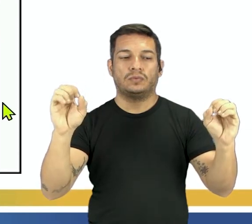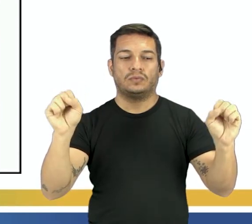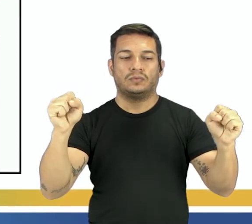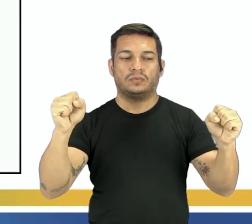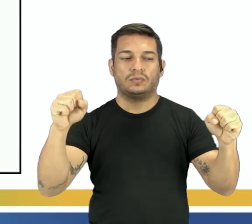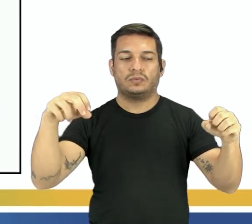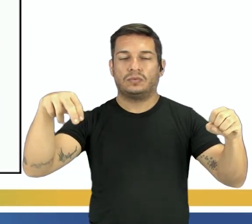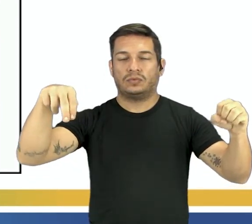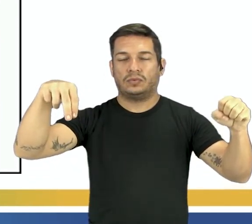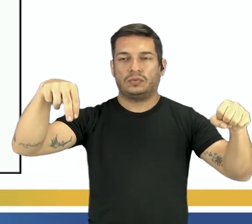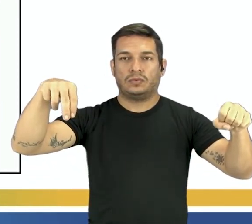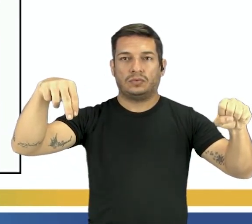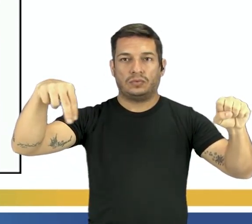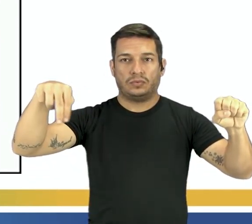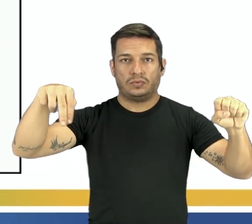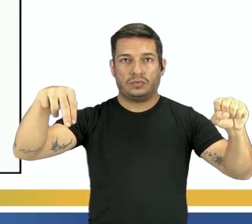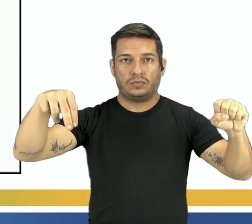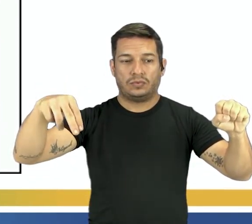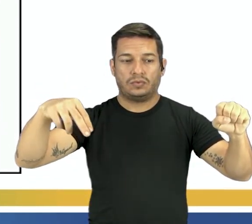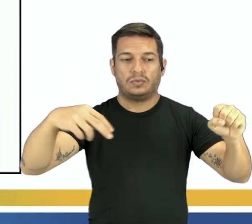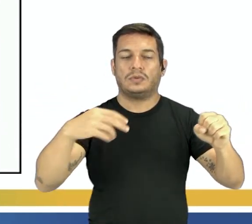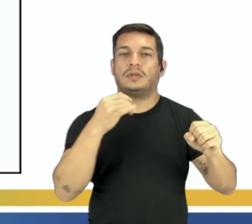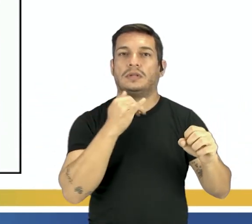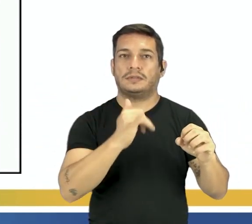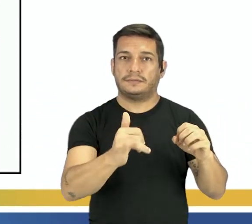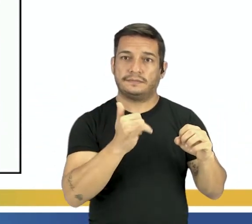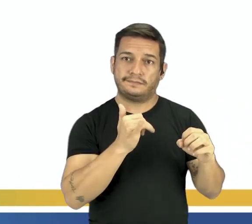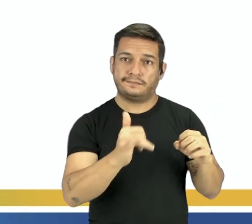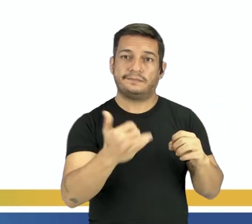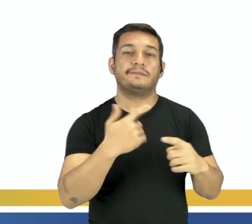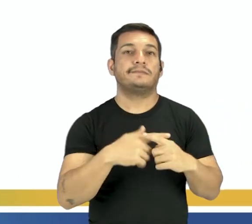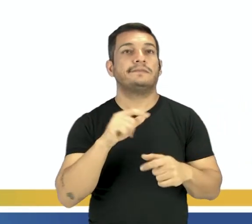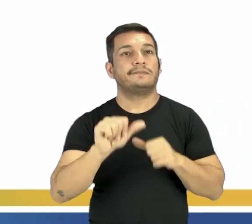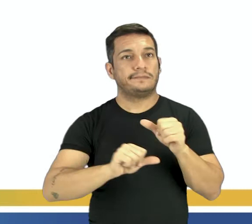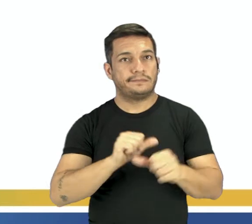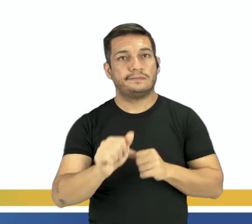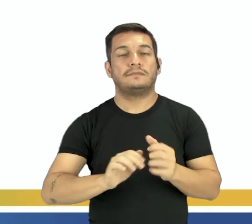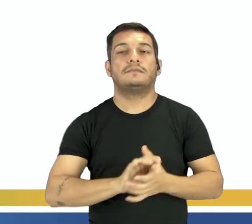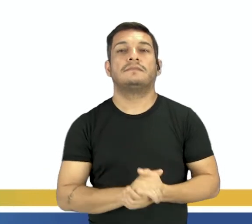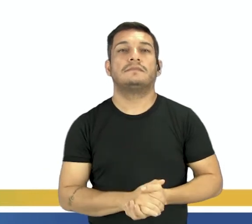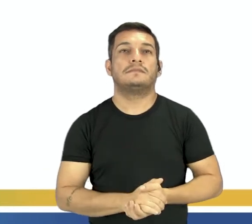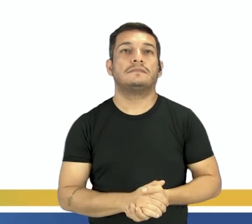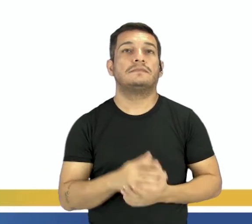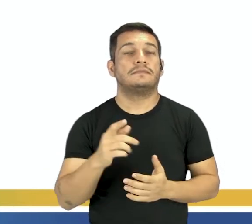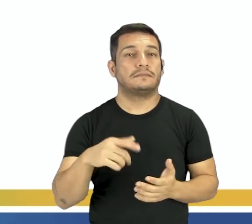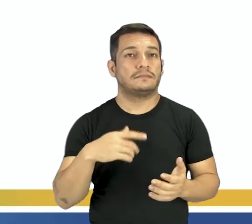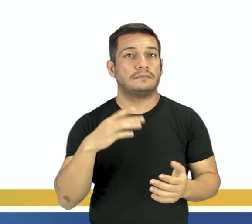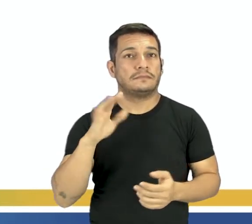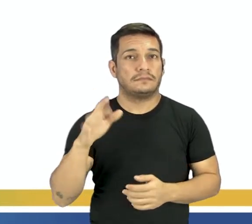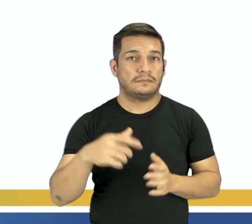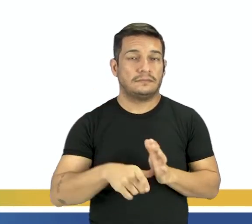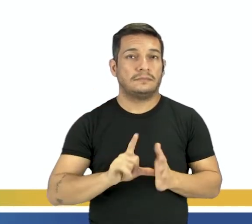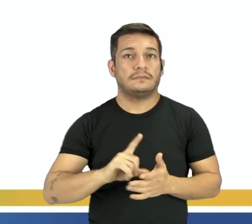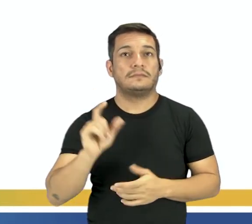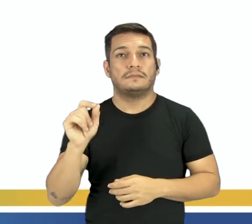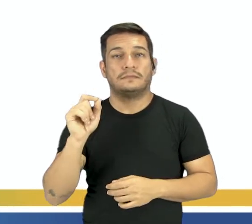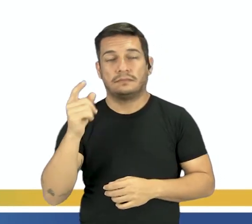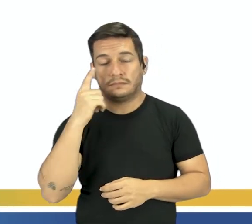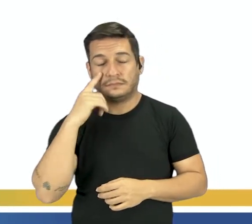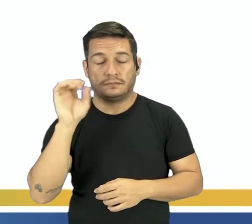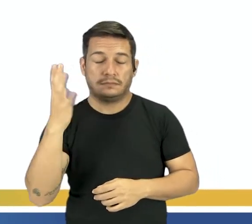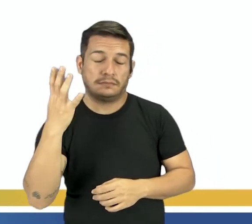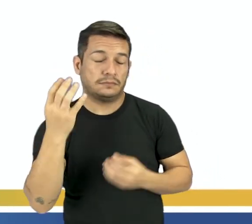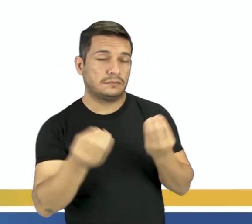para cá e já sai em forma de energia elétrica, porque já foi feita essa transformação. Então, a ação no interior do alternador acontece